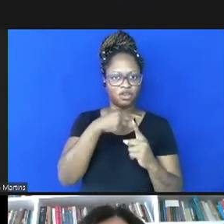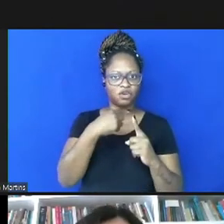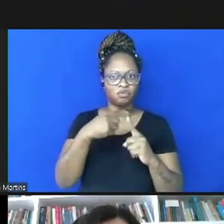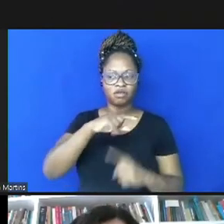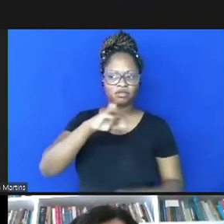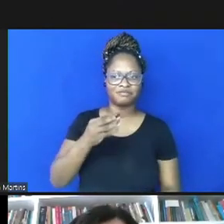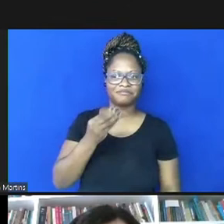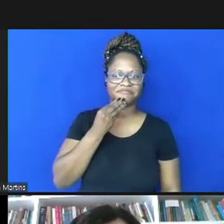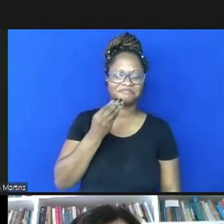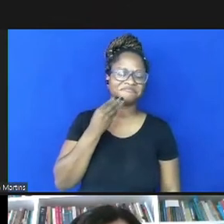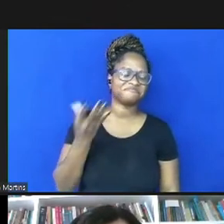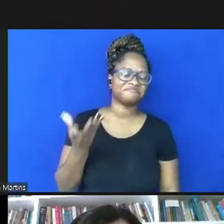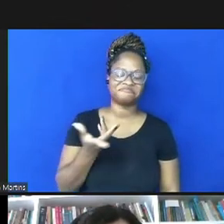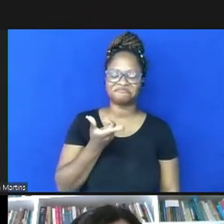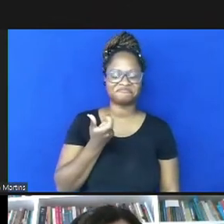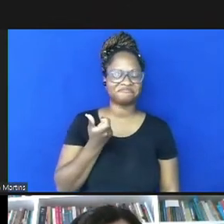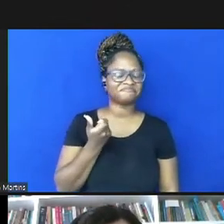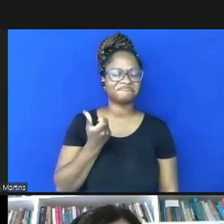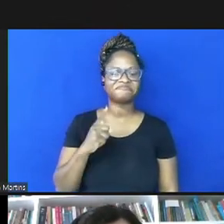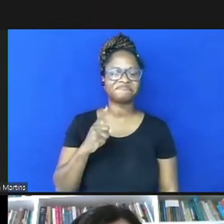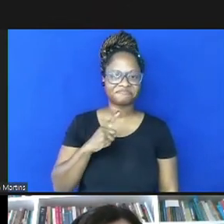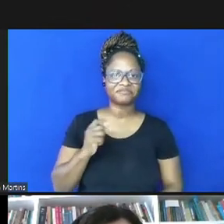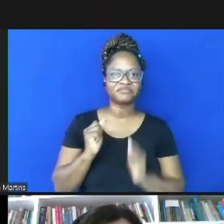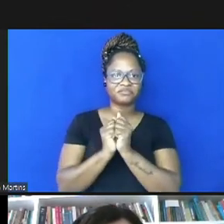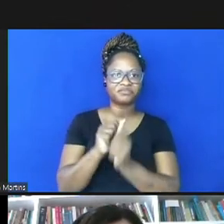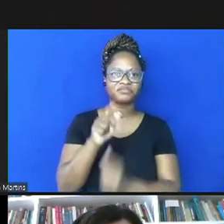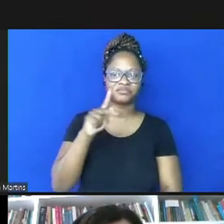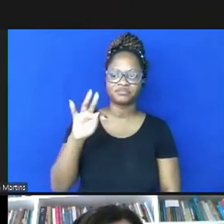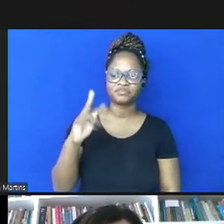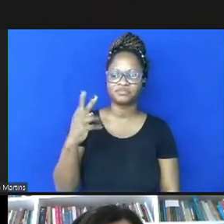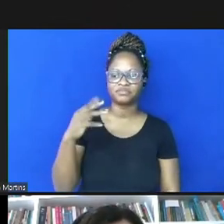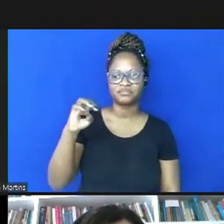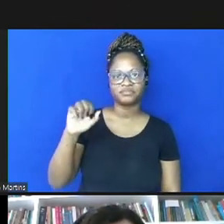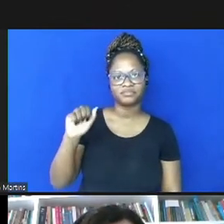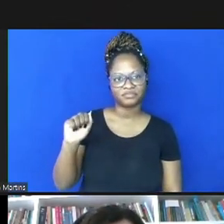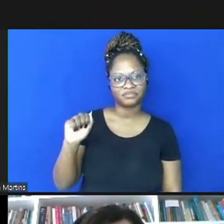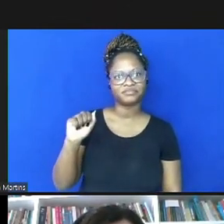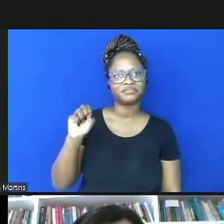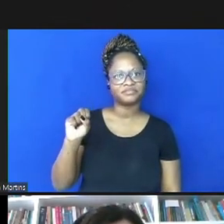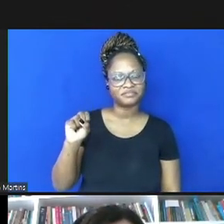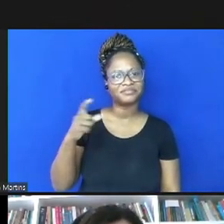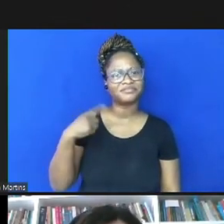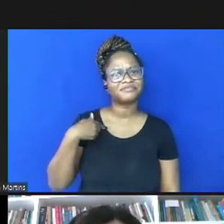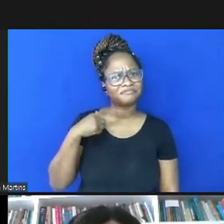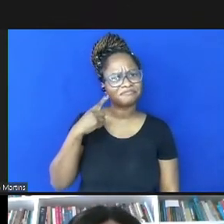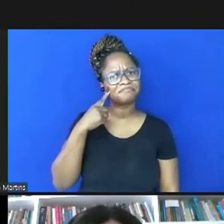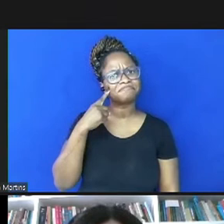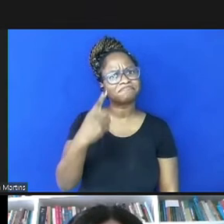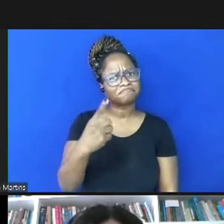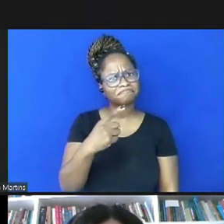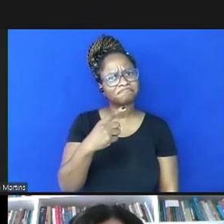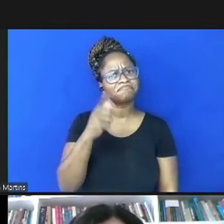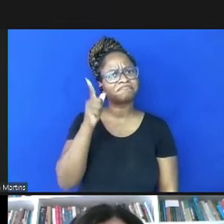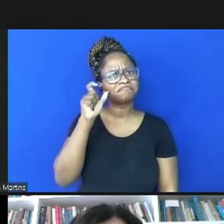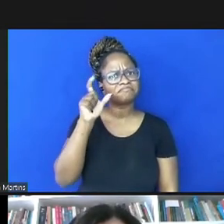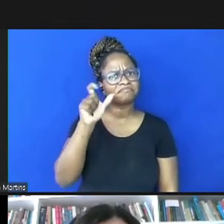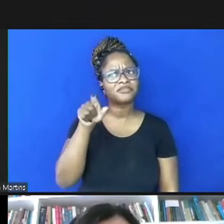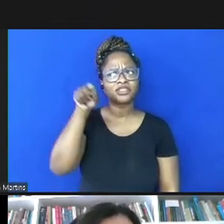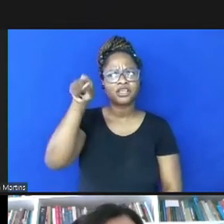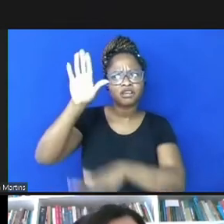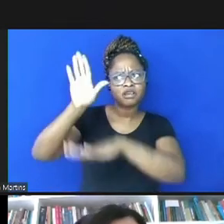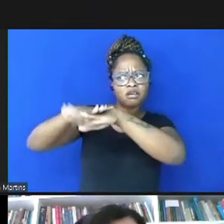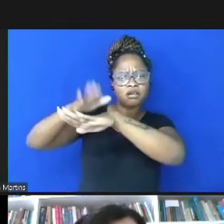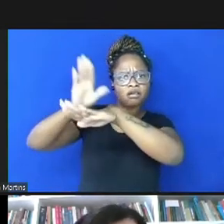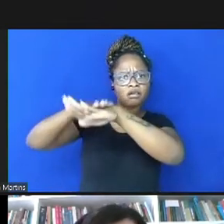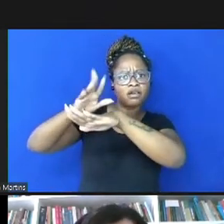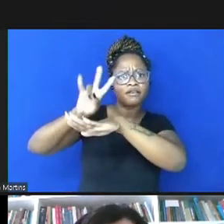oportunidade maravilhosa de estar com o professor Thomas. Eu achei assim, muito interessante a maneira como ele vai